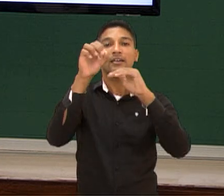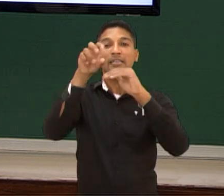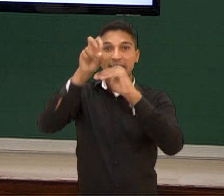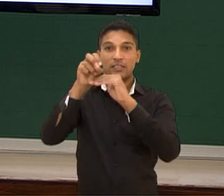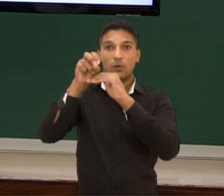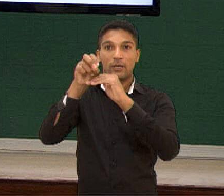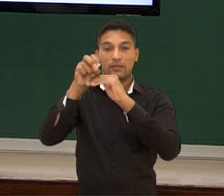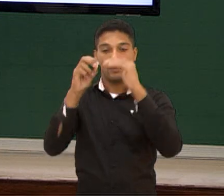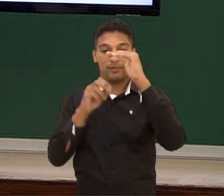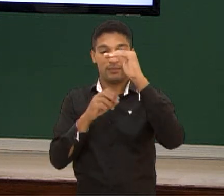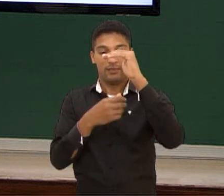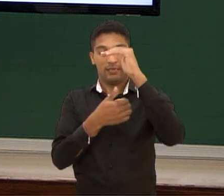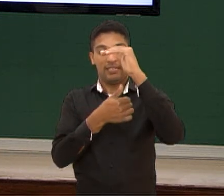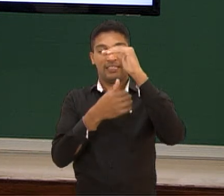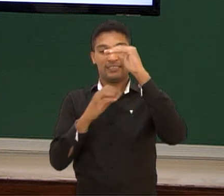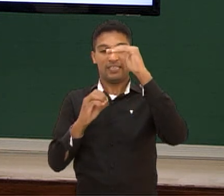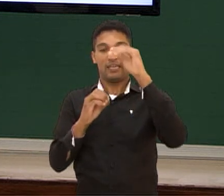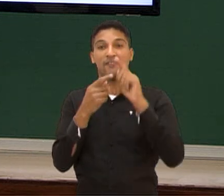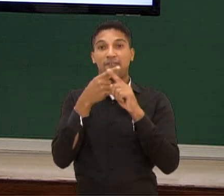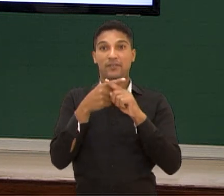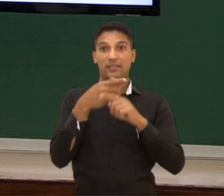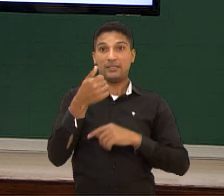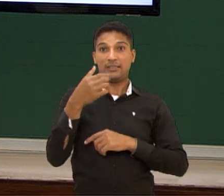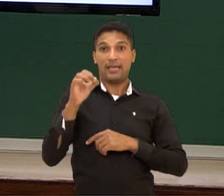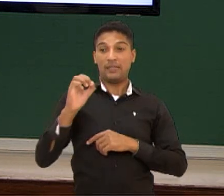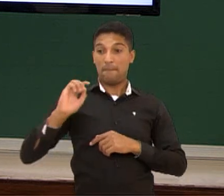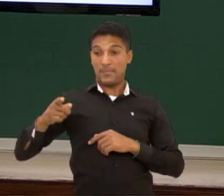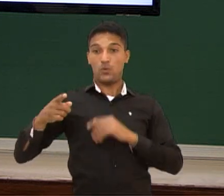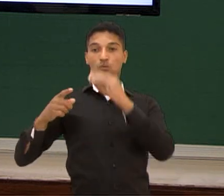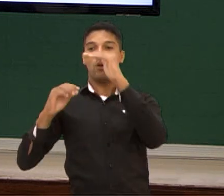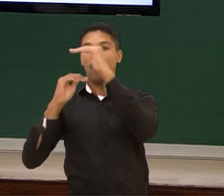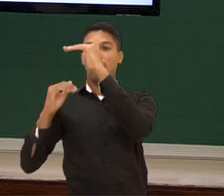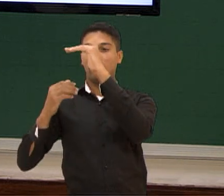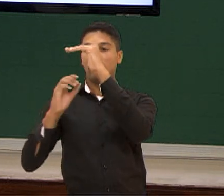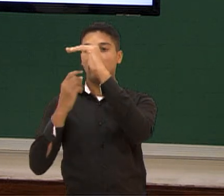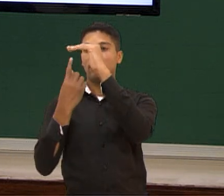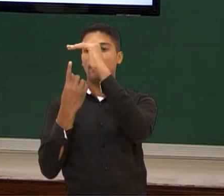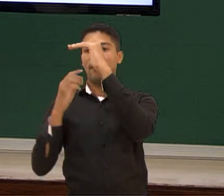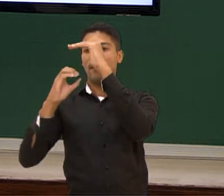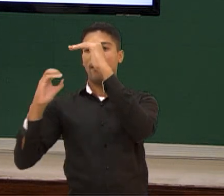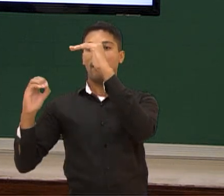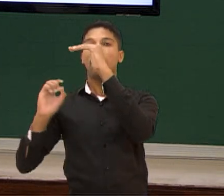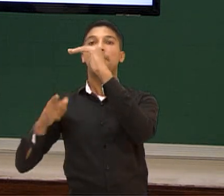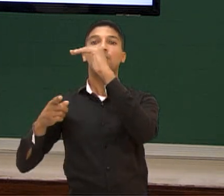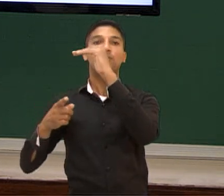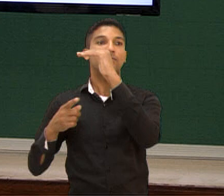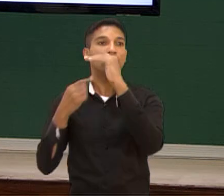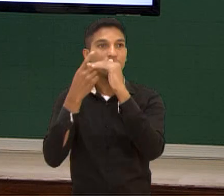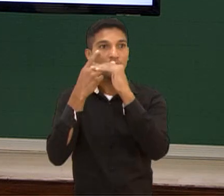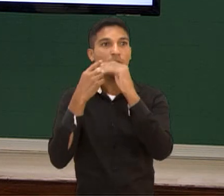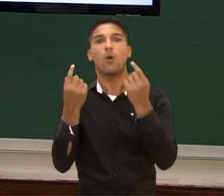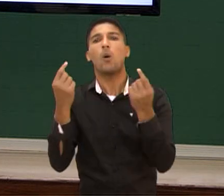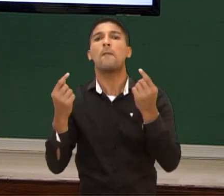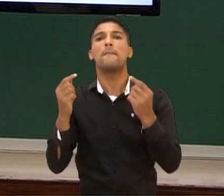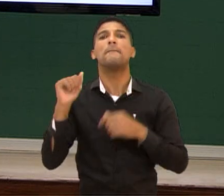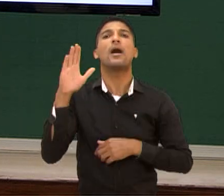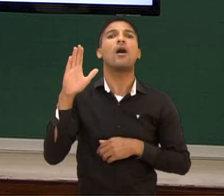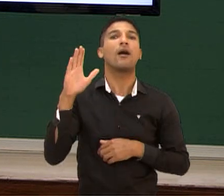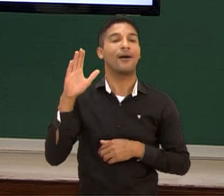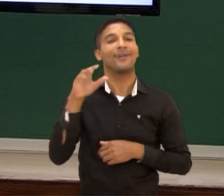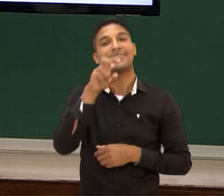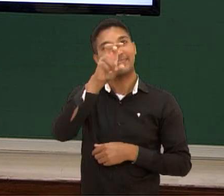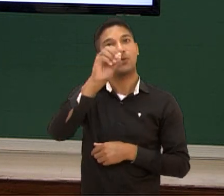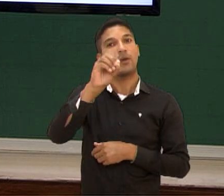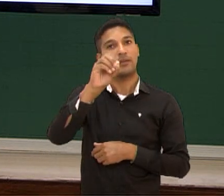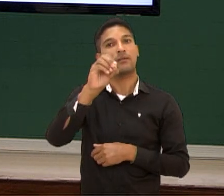10, 1000. Então, eu tenho 50 milésimos e 5 milésimos. Qual que é o maior? Vocês sabem que é o 50. Outra